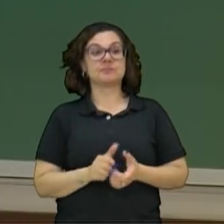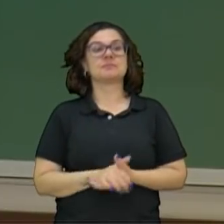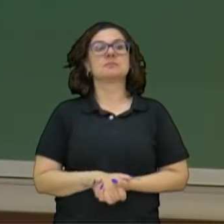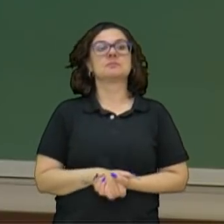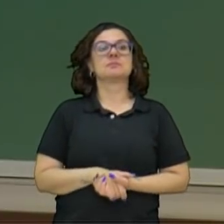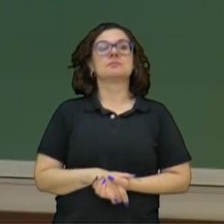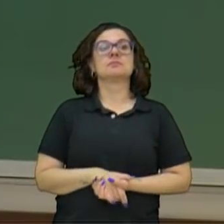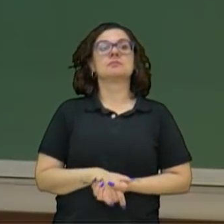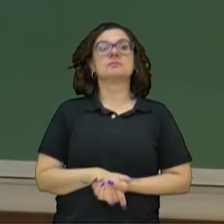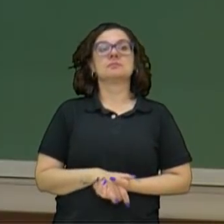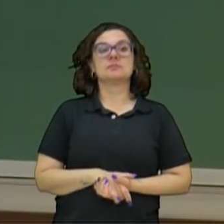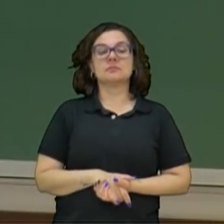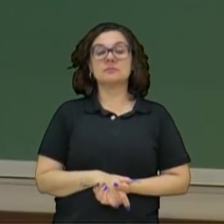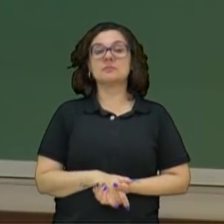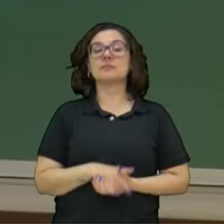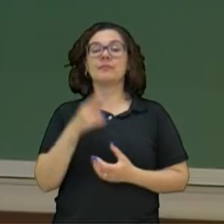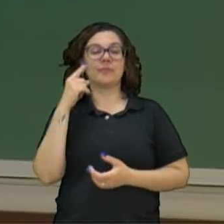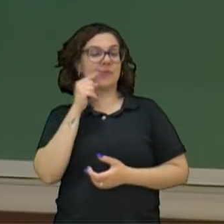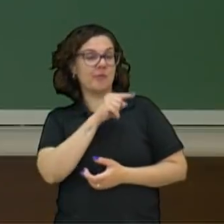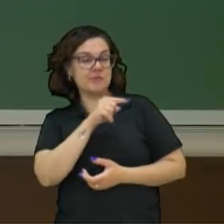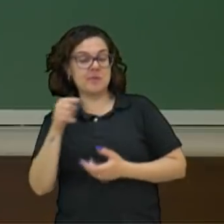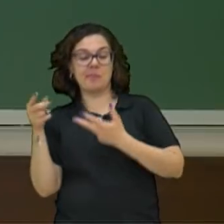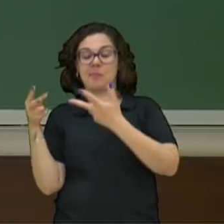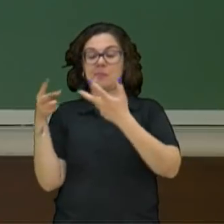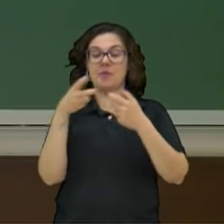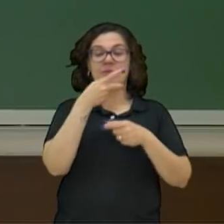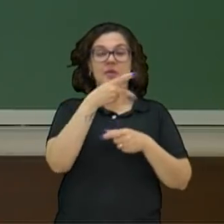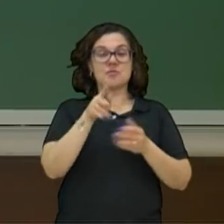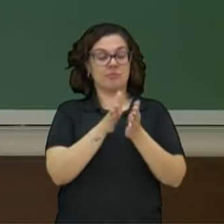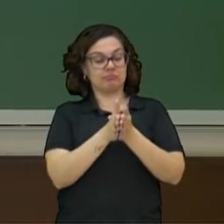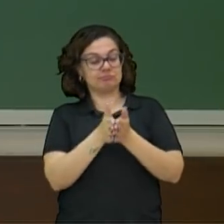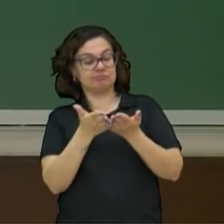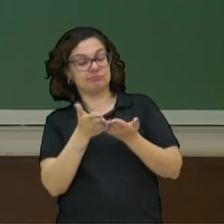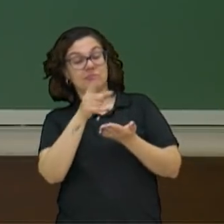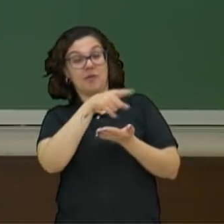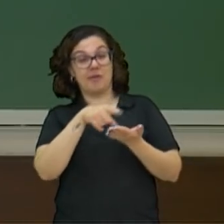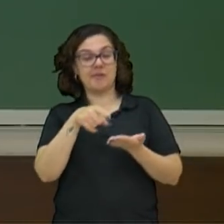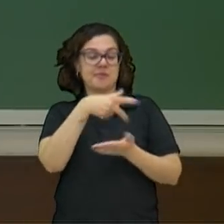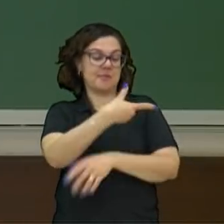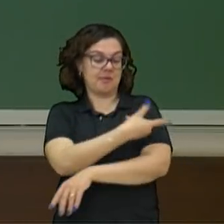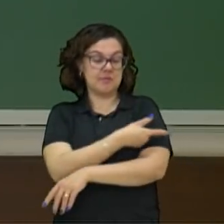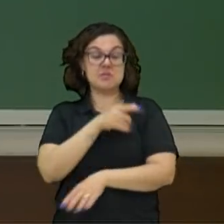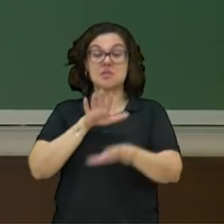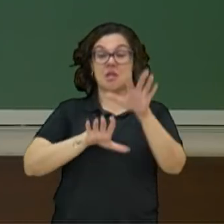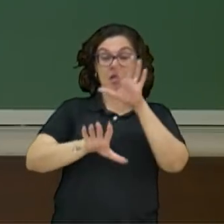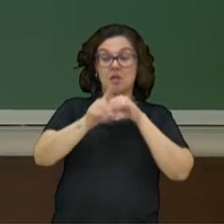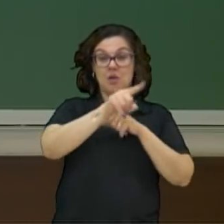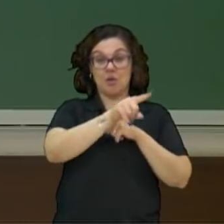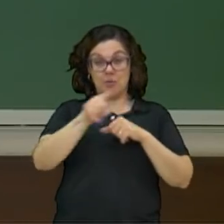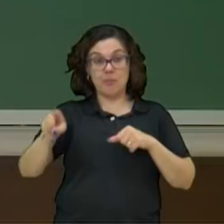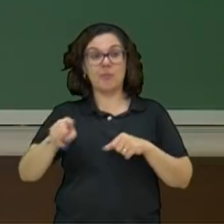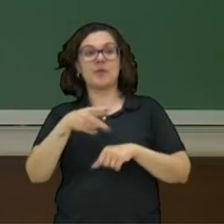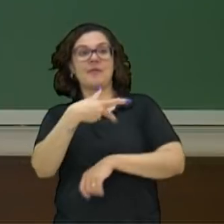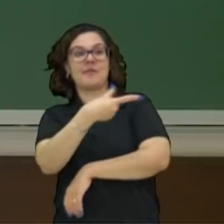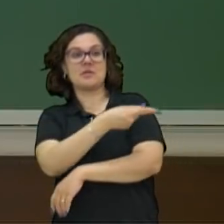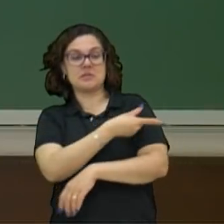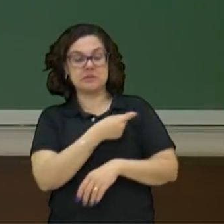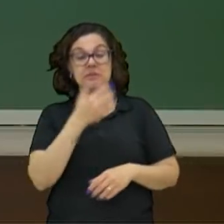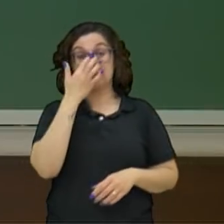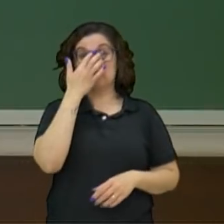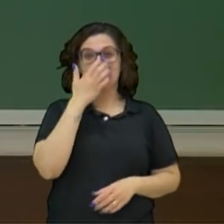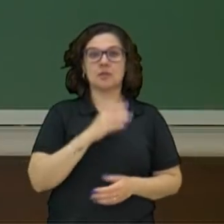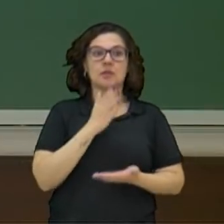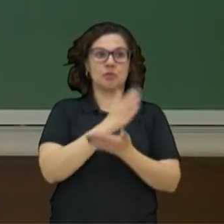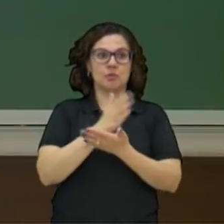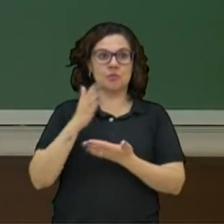diferença. Dá uma conferida na sua carteirinha de vacinação, cuida aí, né, das suas vacinas, mantenha elas em